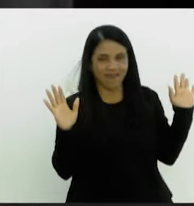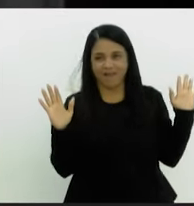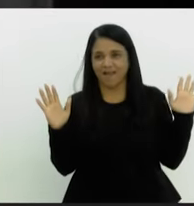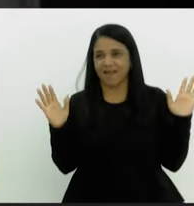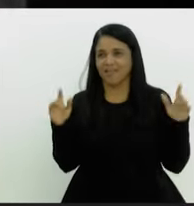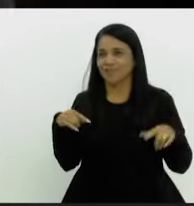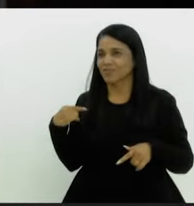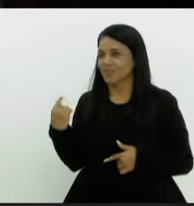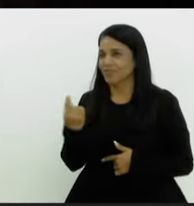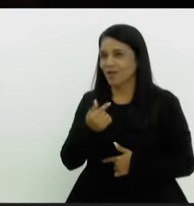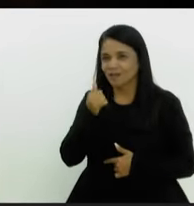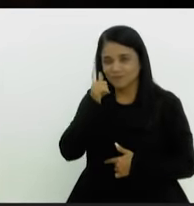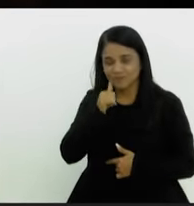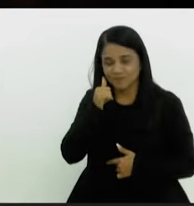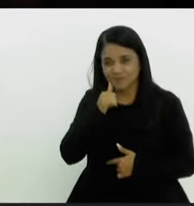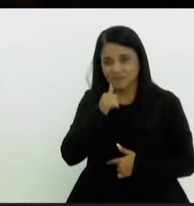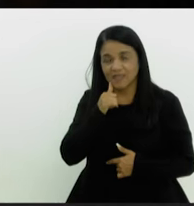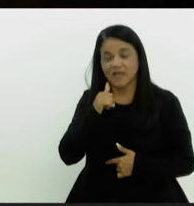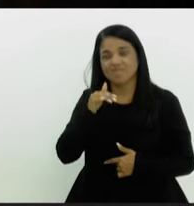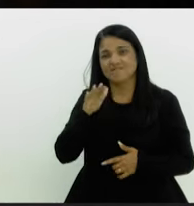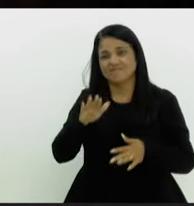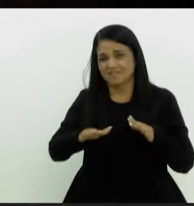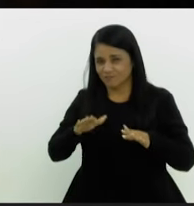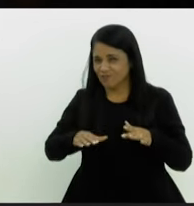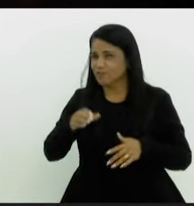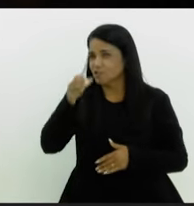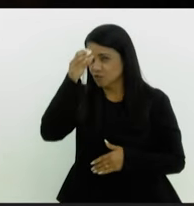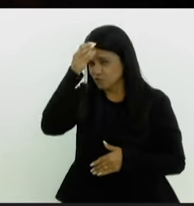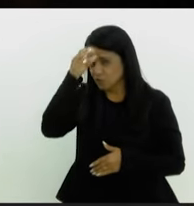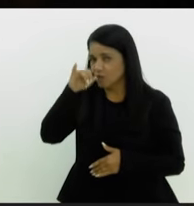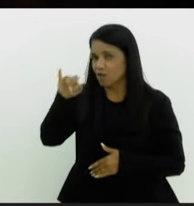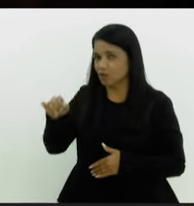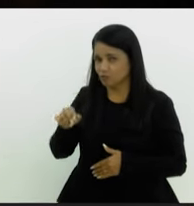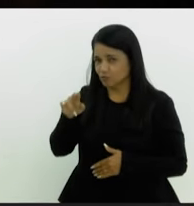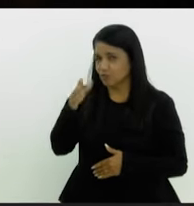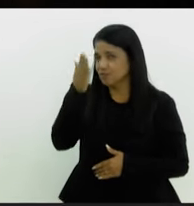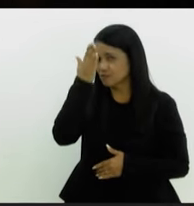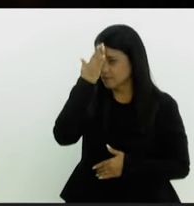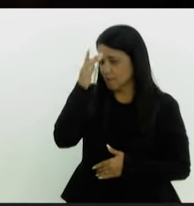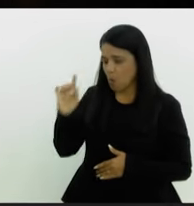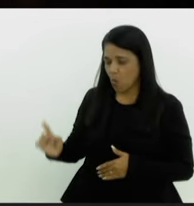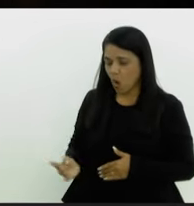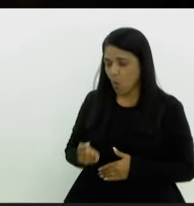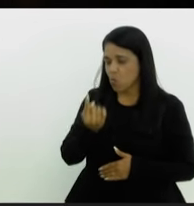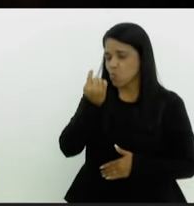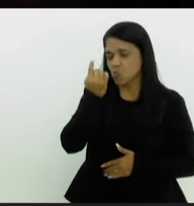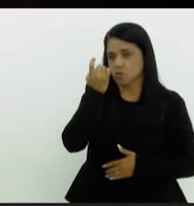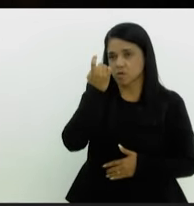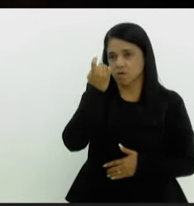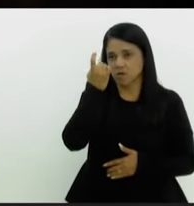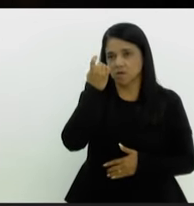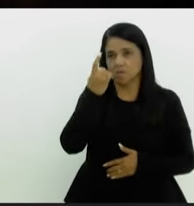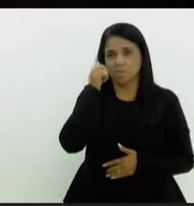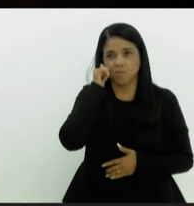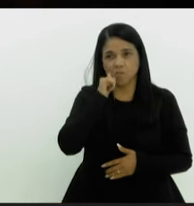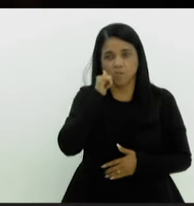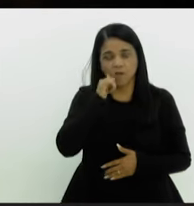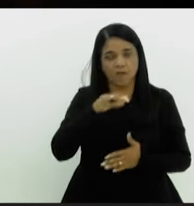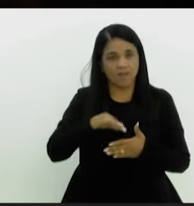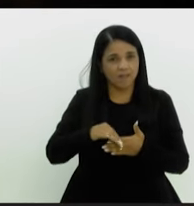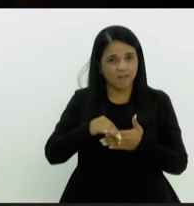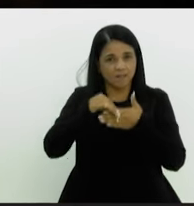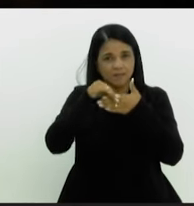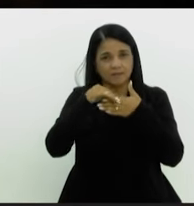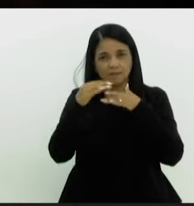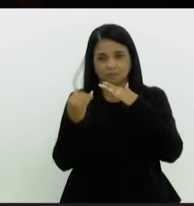entre nós mas muitas vezes teju sabe disso que eu sou a única mulher né líder de uma